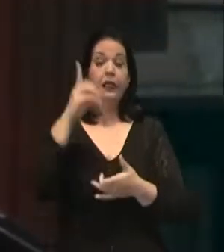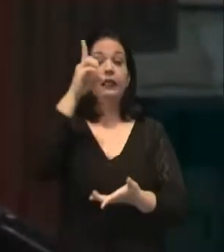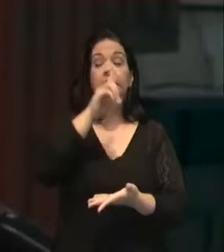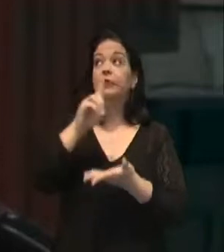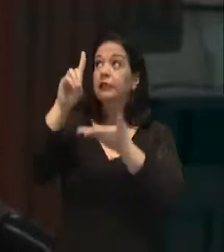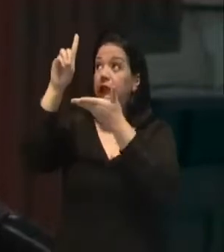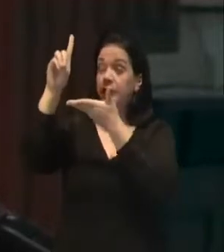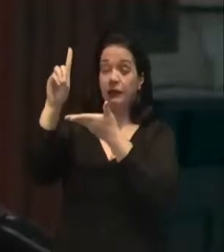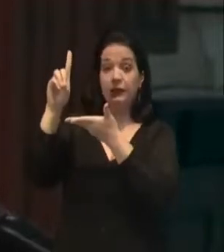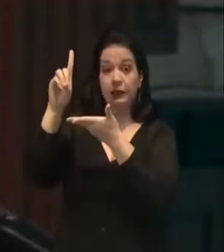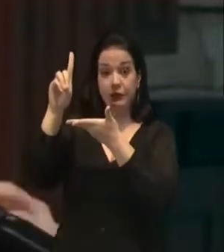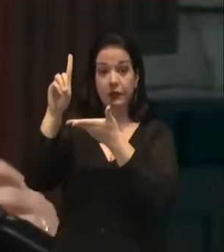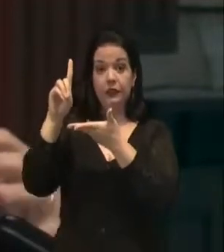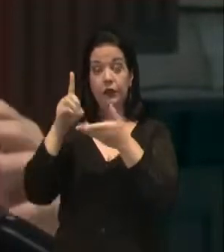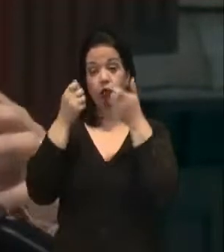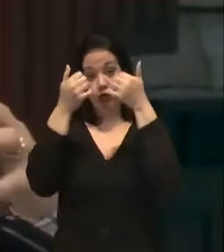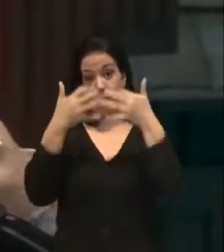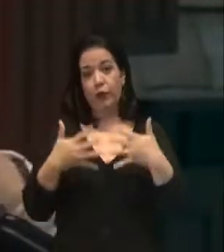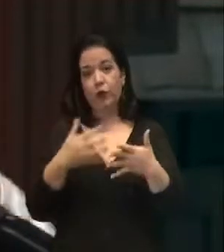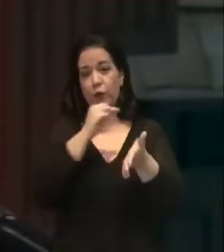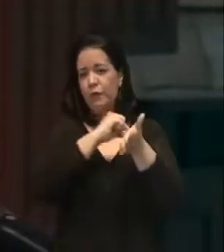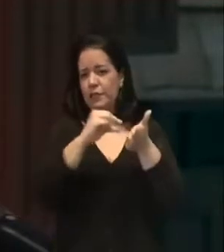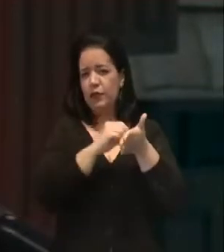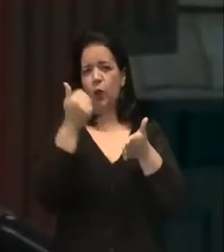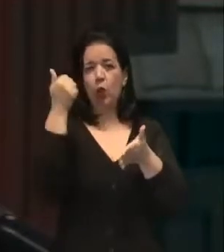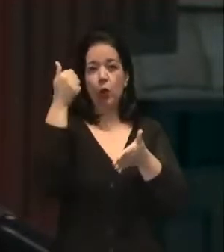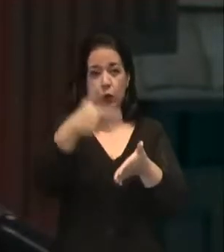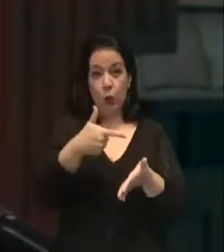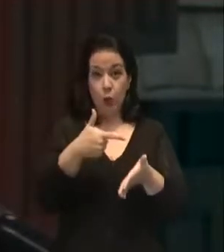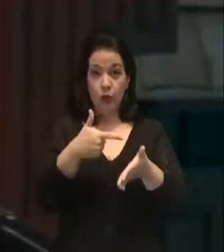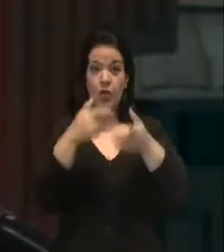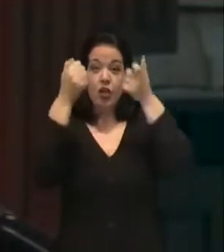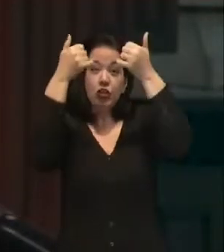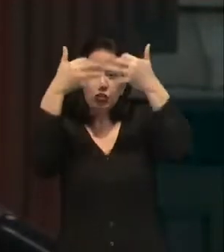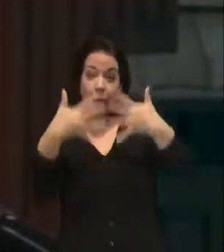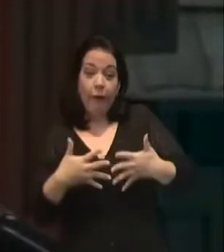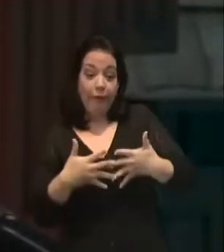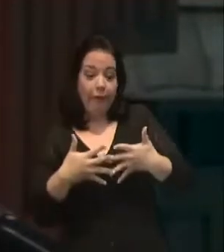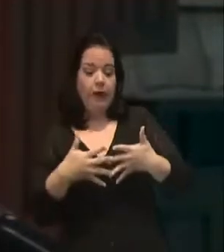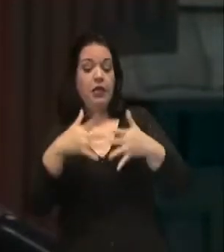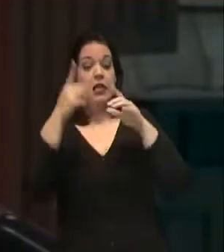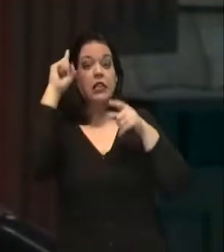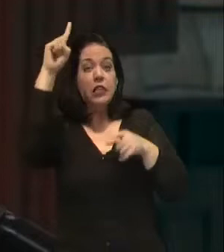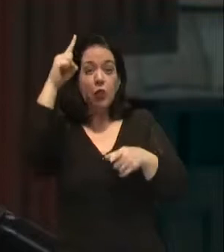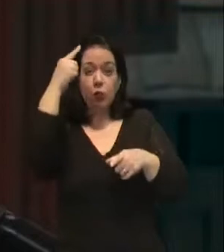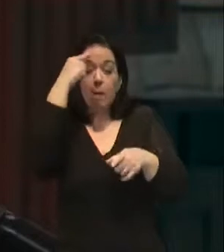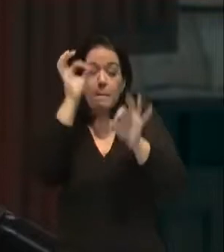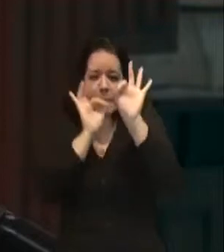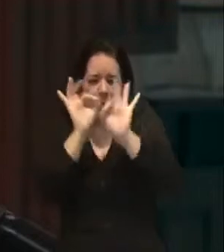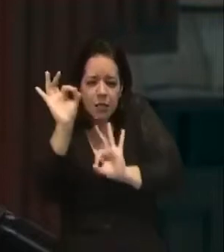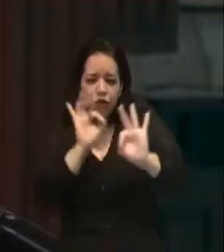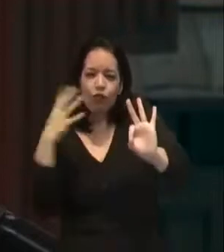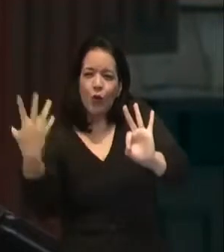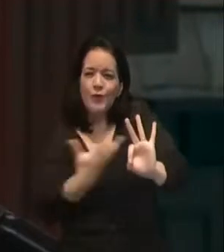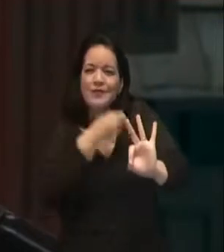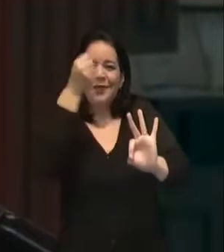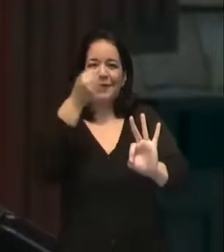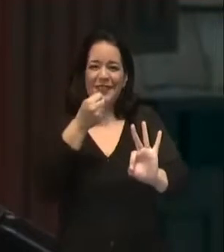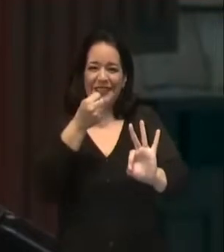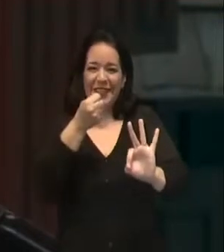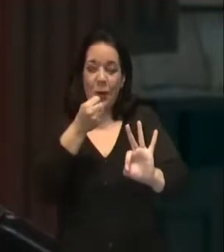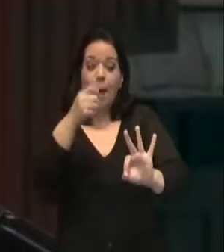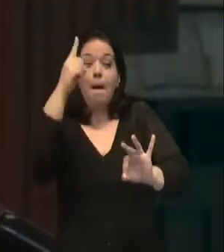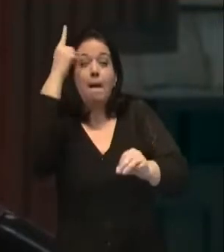aqui no versículo 12, convergiu em Cristo todas as coisas. Essa reflexão de Paulo